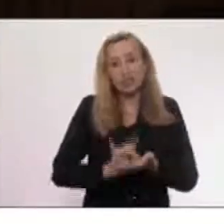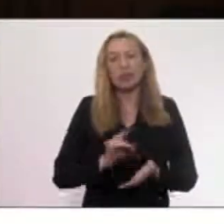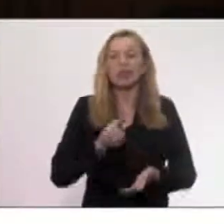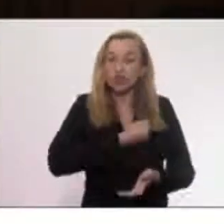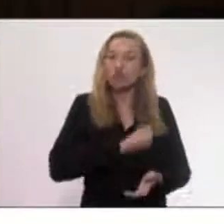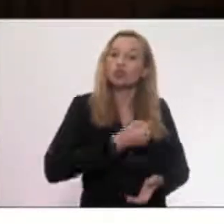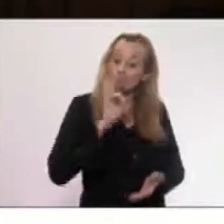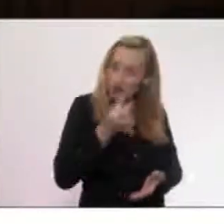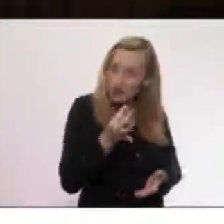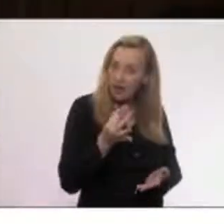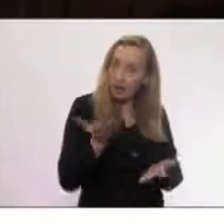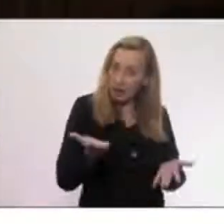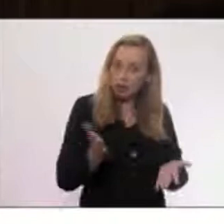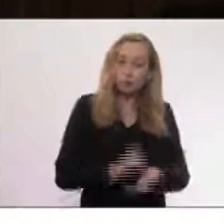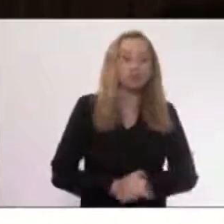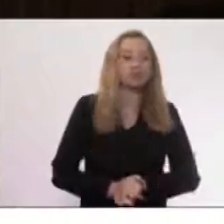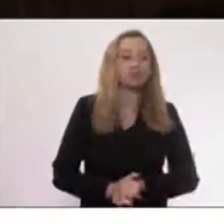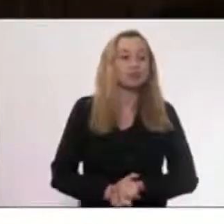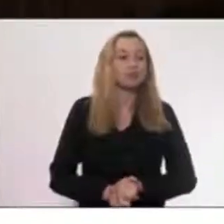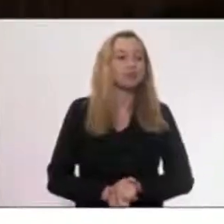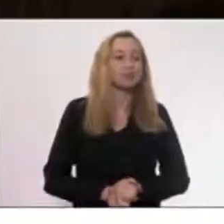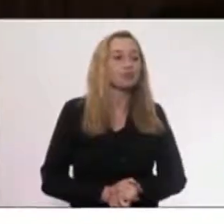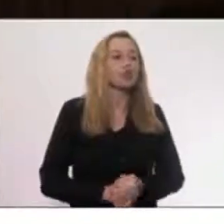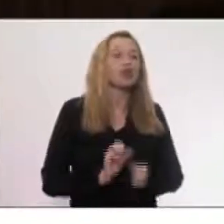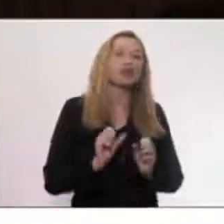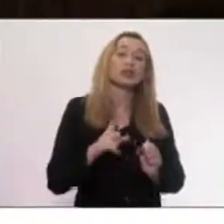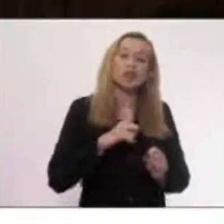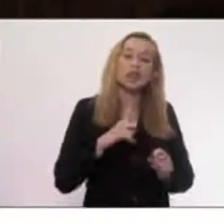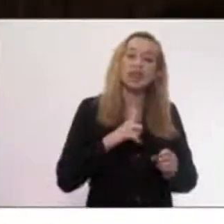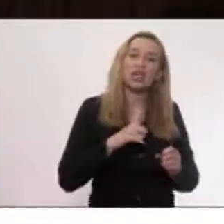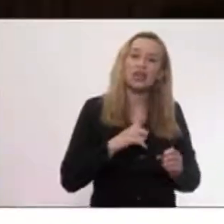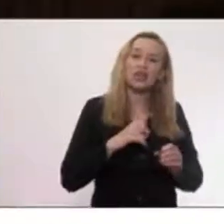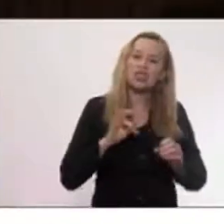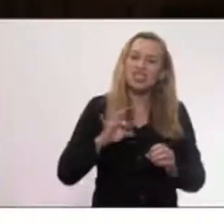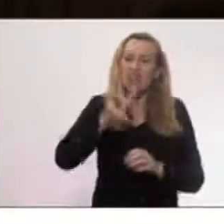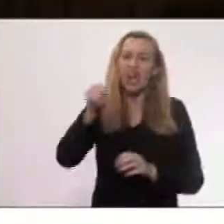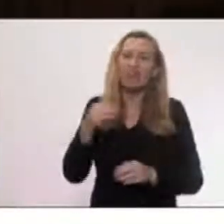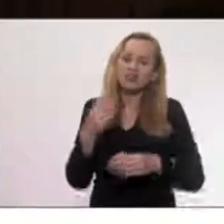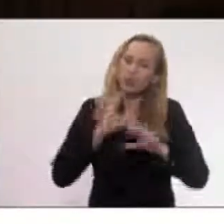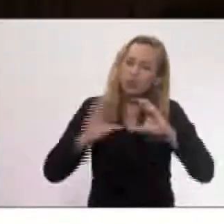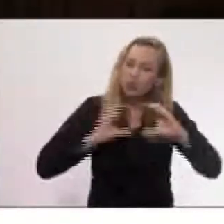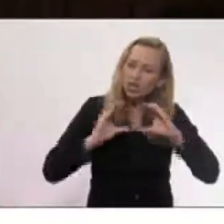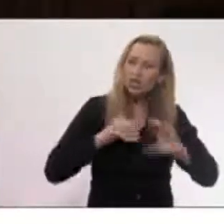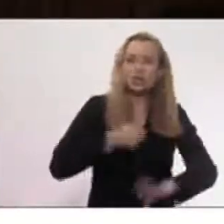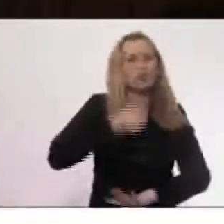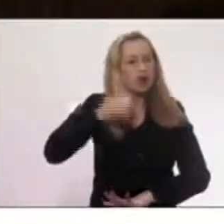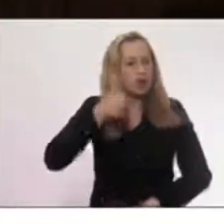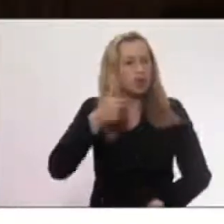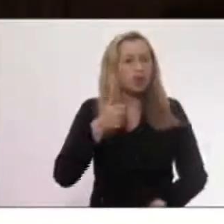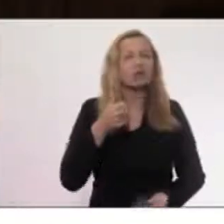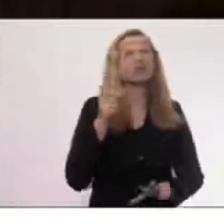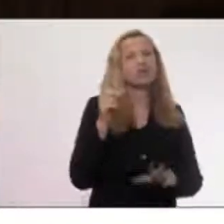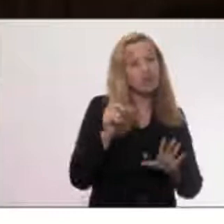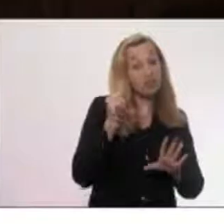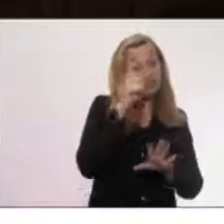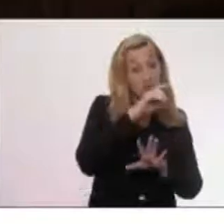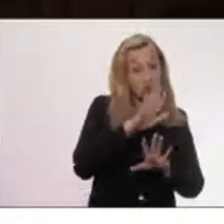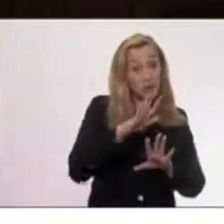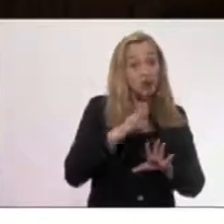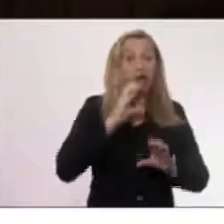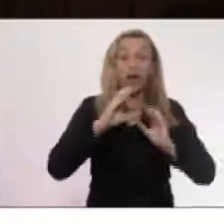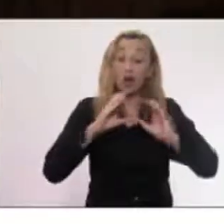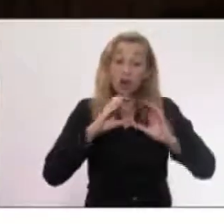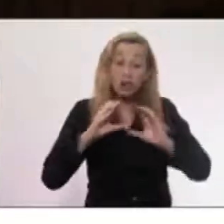uma prática concretizada, mas que pelo menos a gente tenha transparência na comunicação, que tem sido muito difícil. A